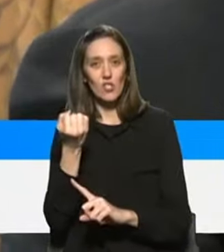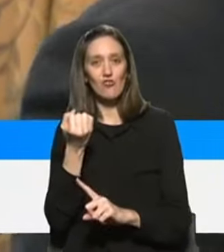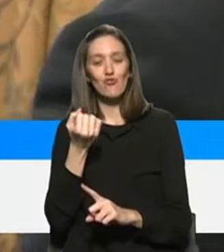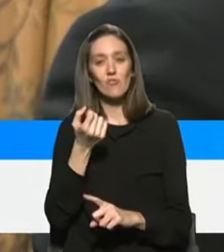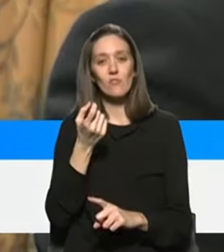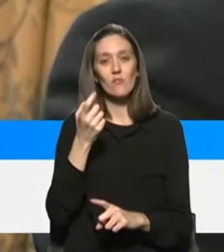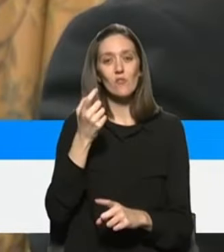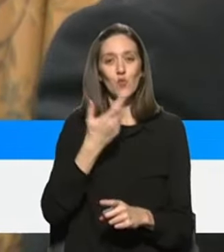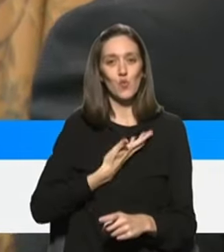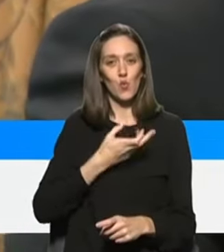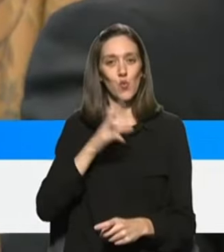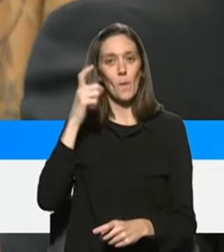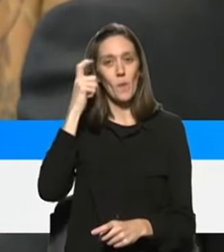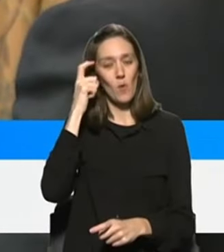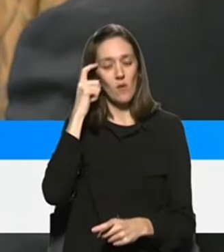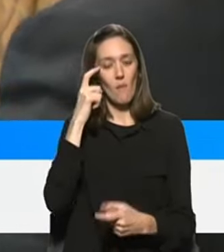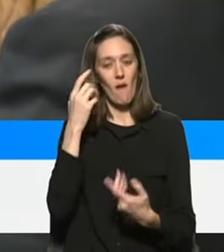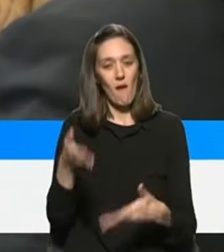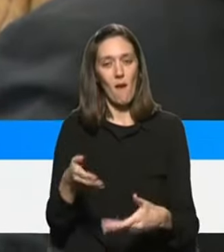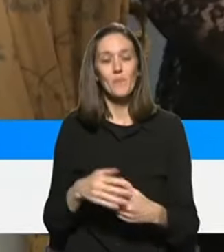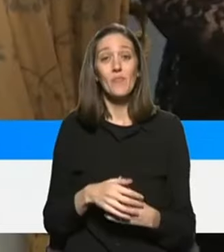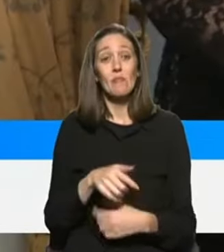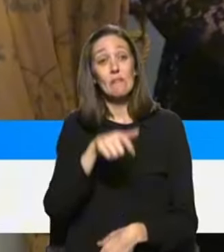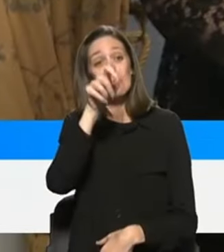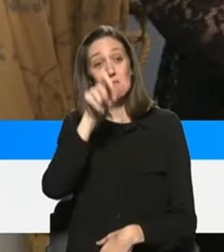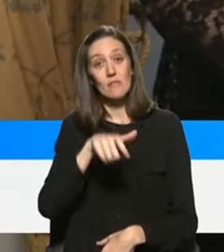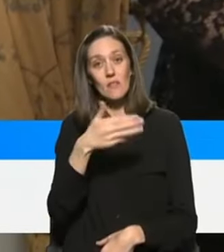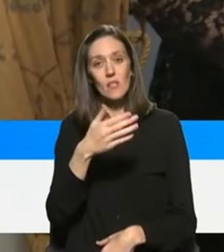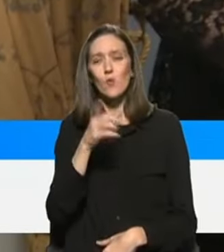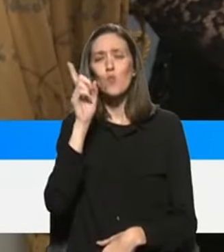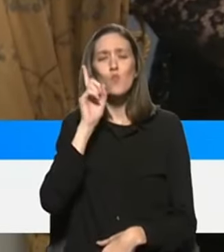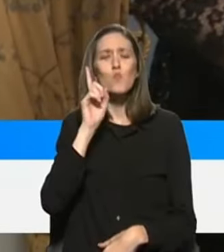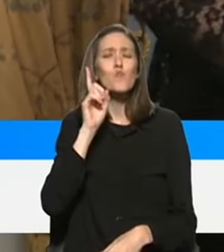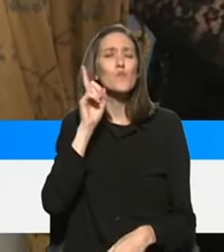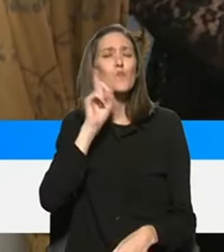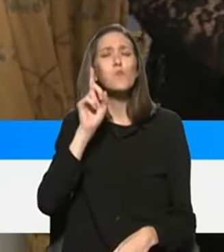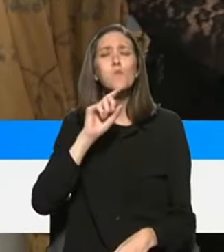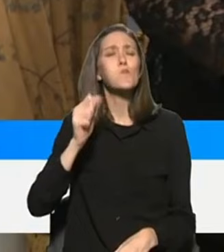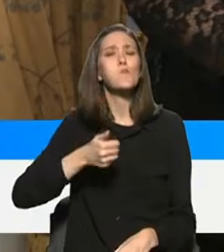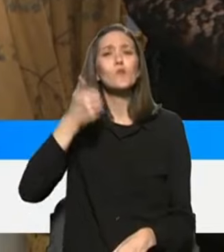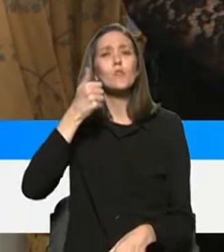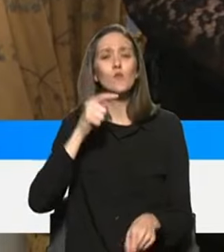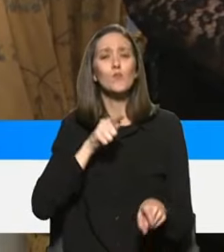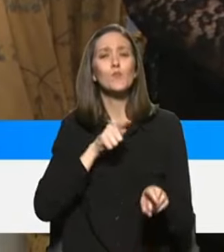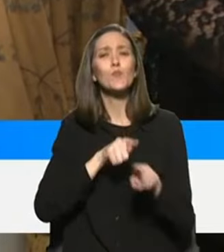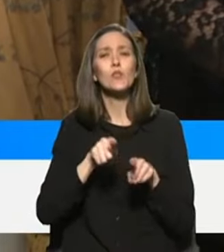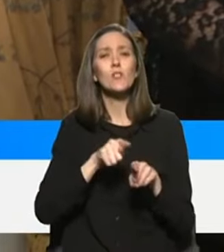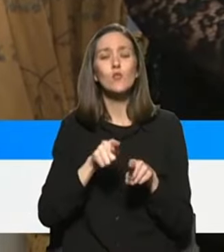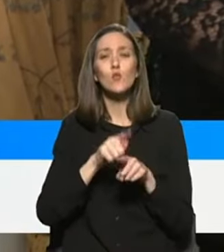Nele, reconhecemos um dos mais importantes políticos do século XX português.